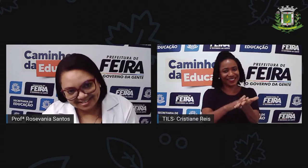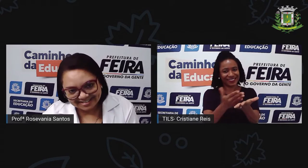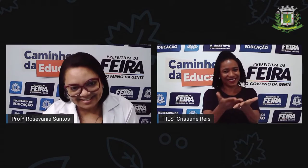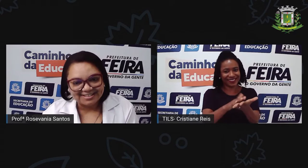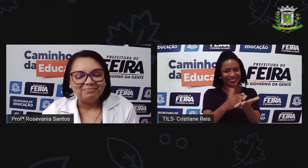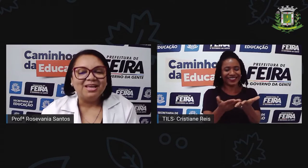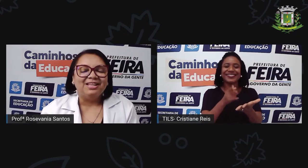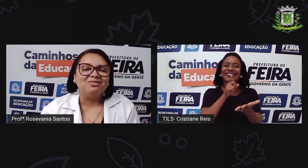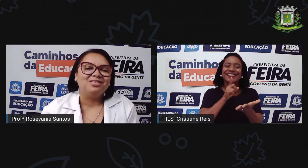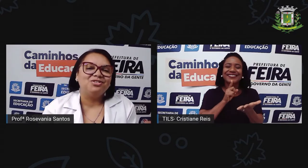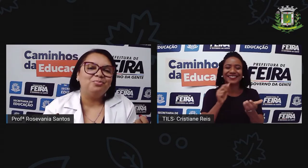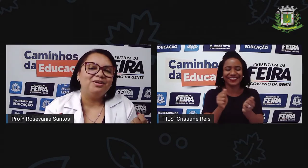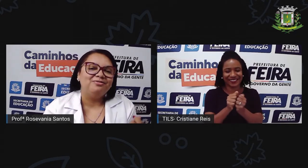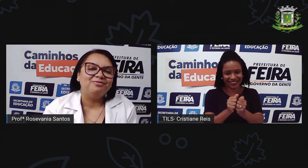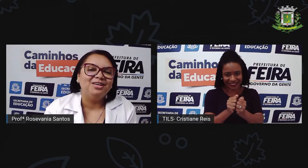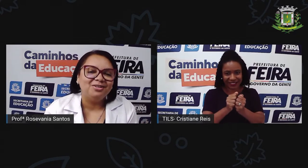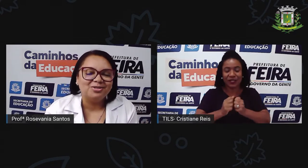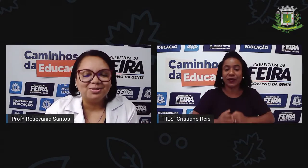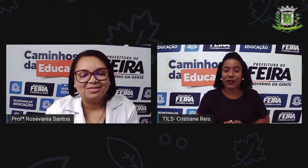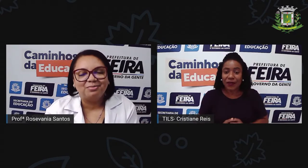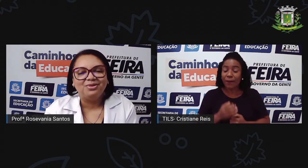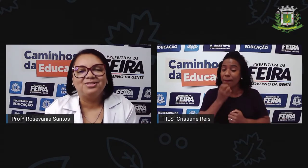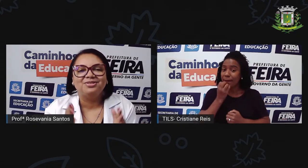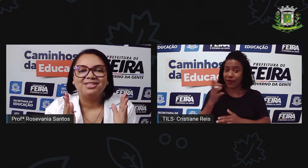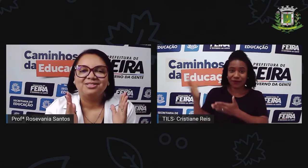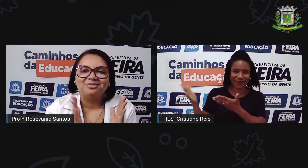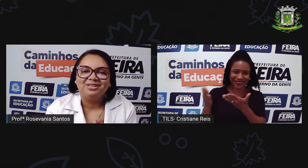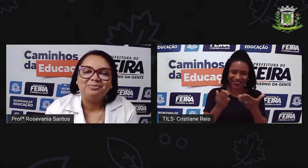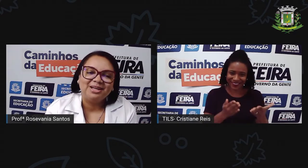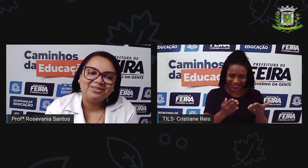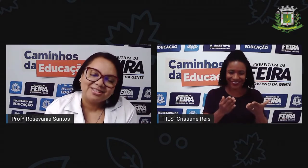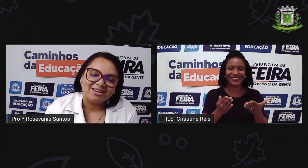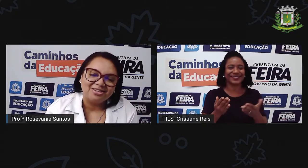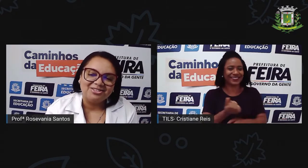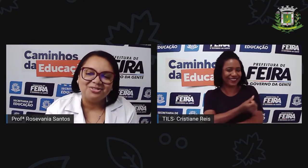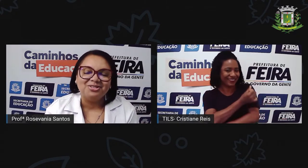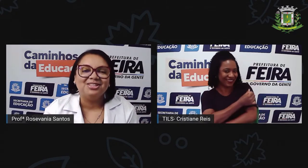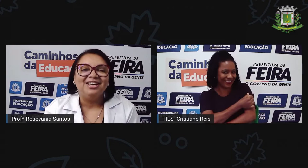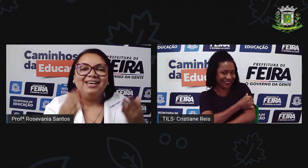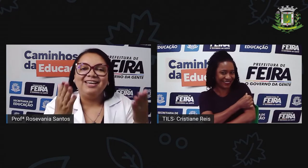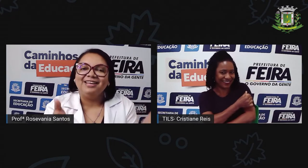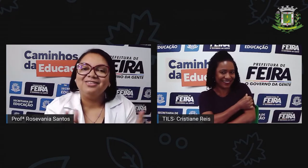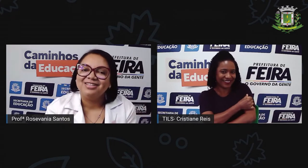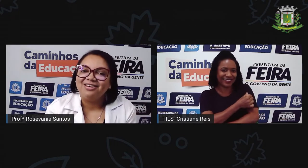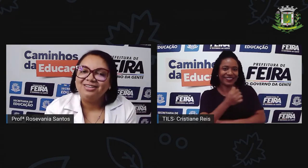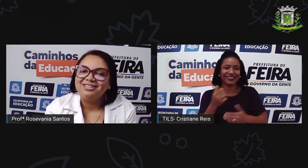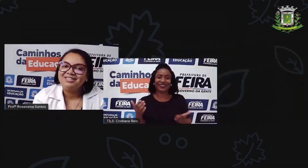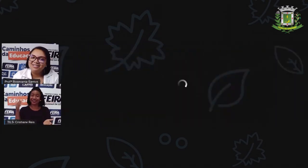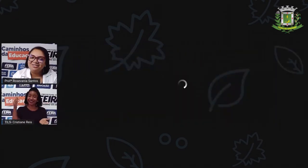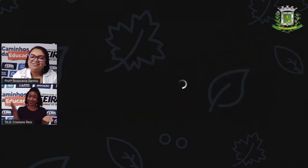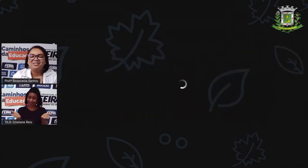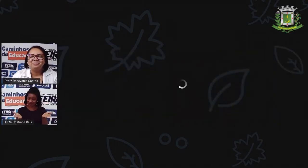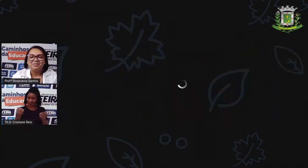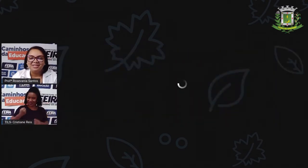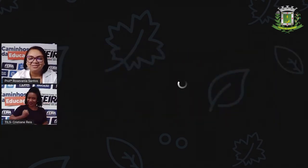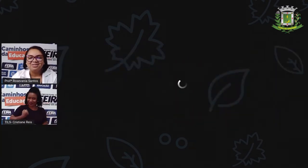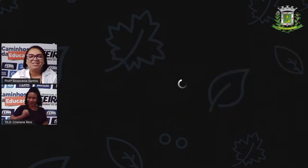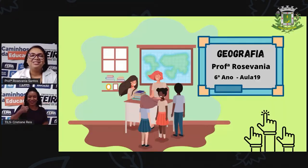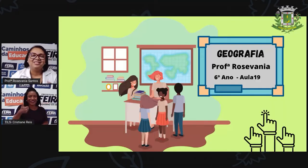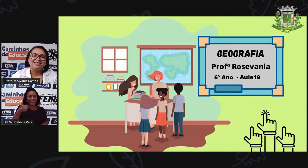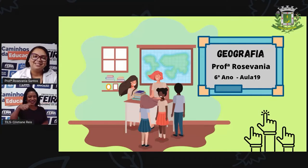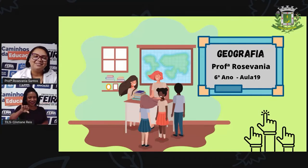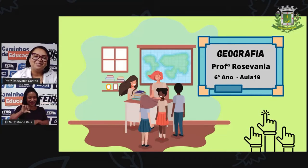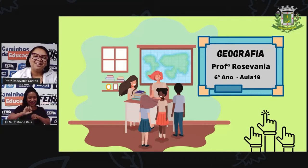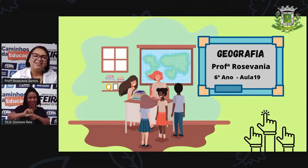Cristiane. Então, sejam bem-vindos, meus amores do sexto ano, para a nossa aula de hoje. E a nossa aula 19. Isso mesmo,